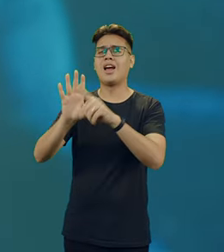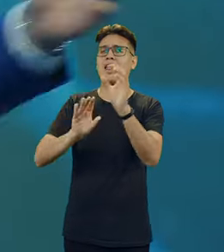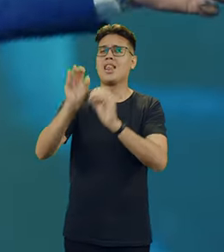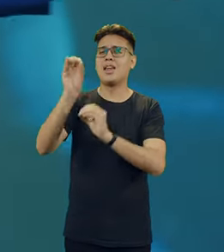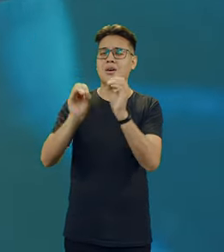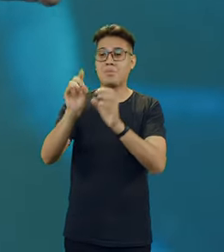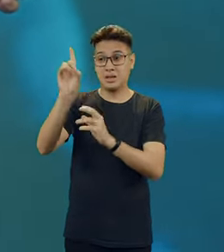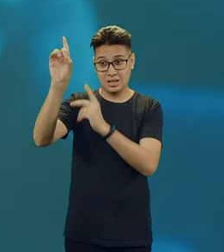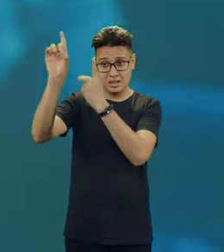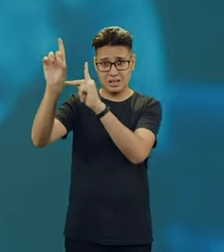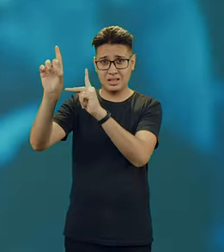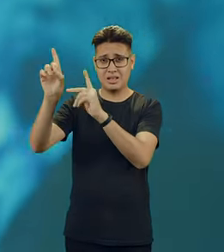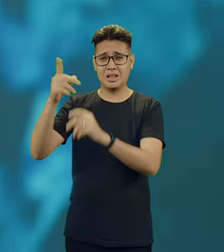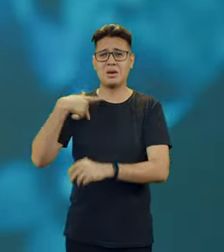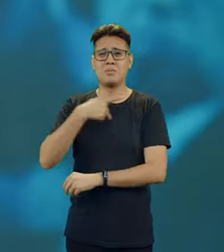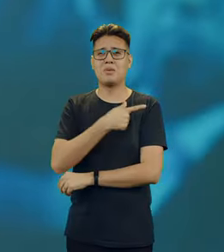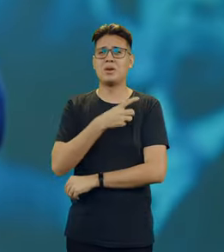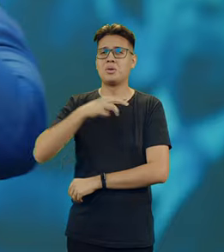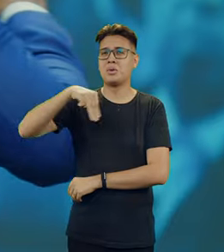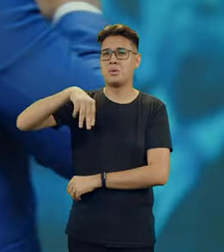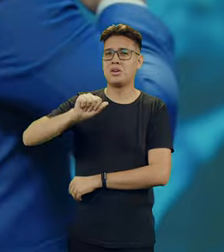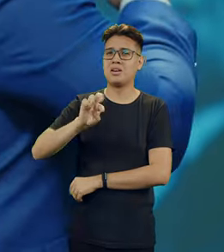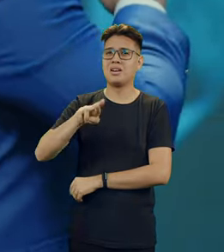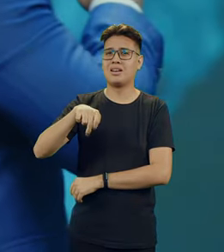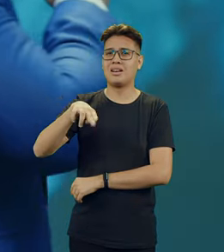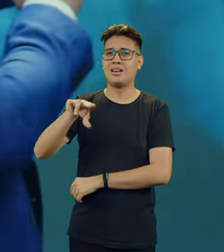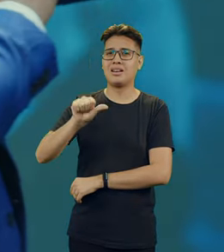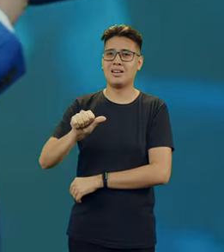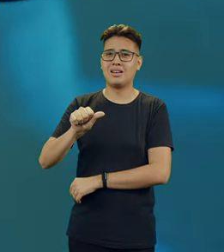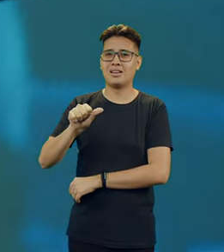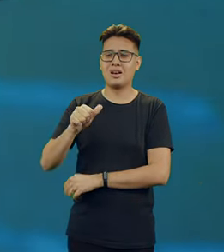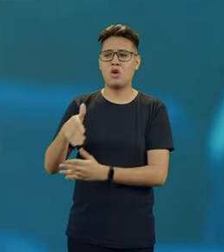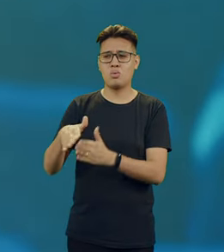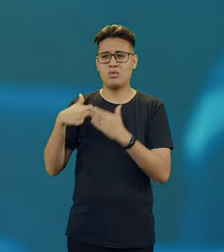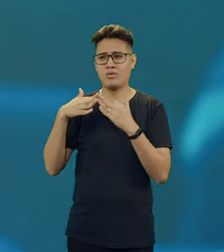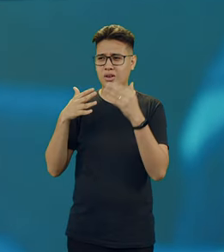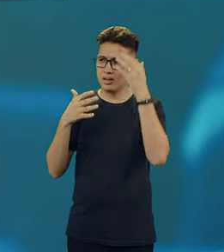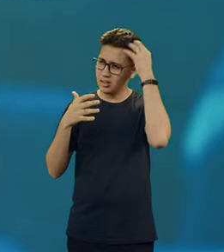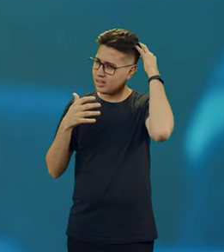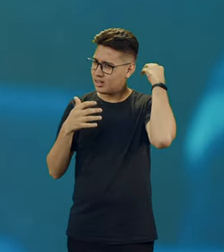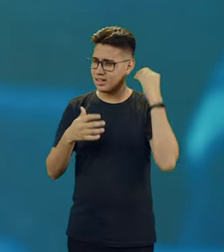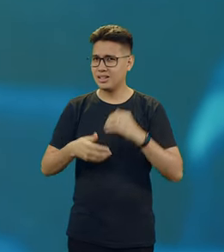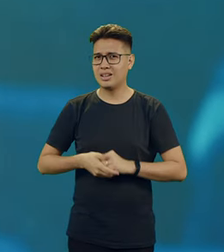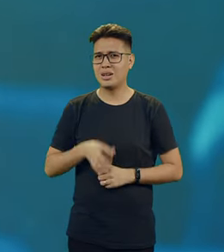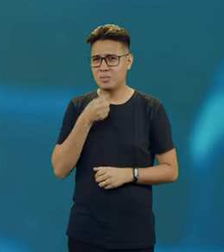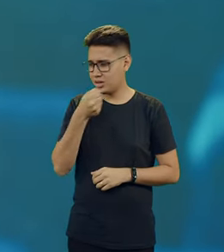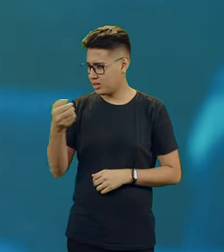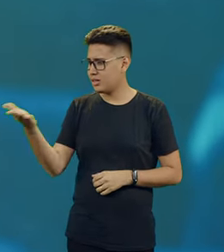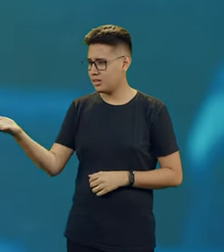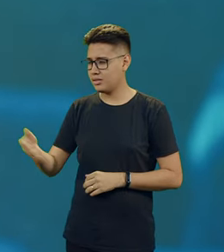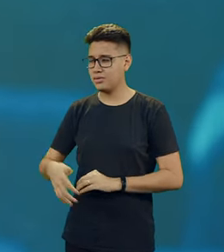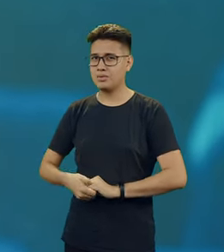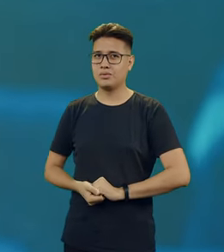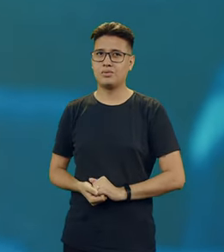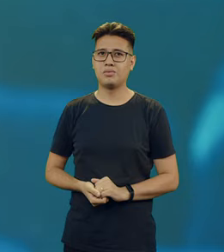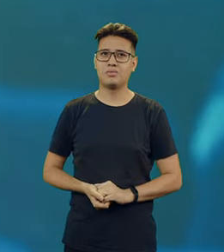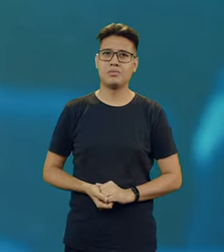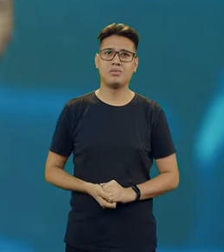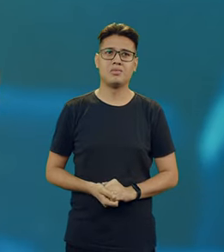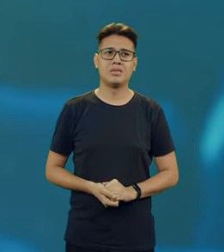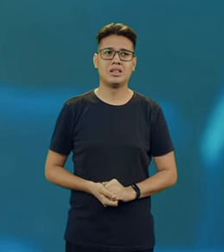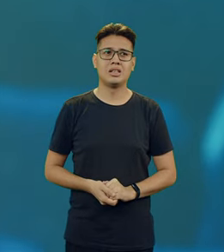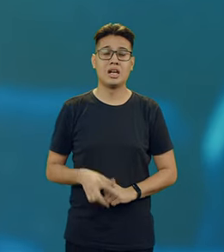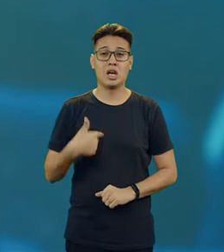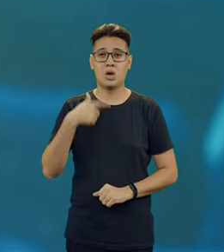fico, pastor Marina, por favor, pastor Marina, fala comigo. Pode dar o microfone para o pastor Marina, por favor.